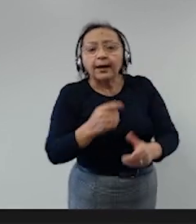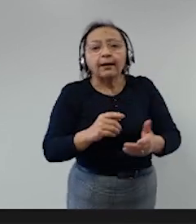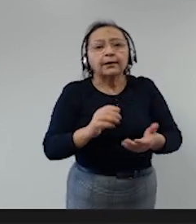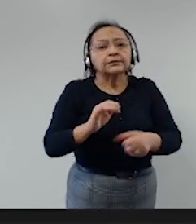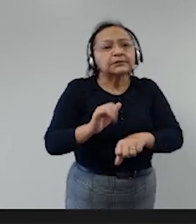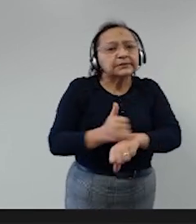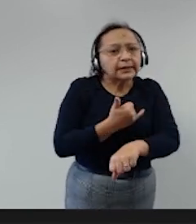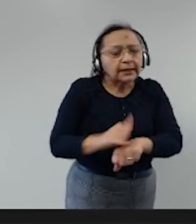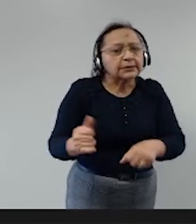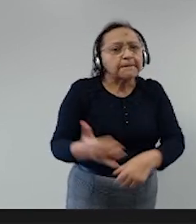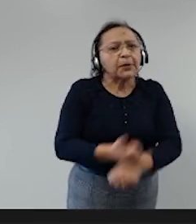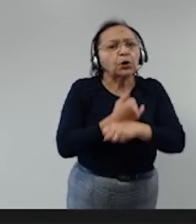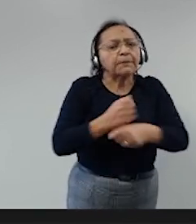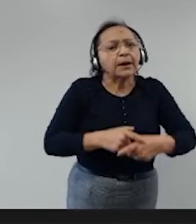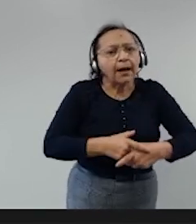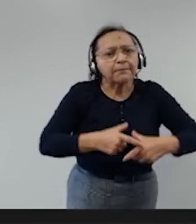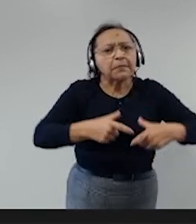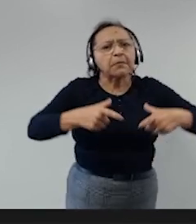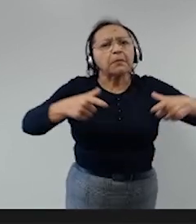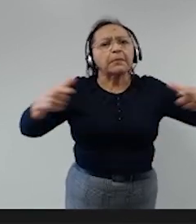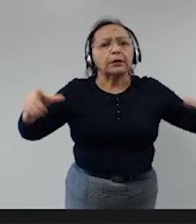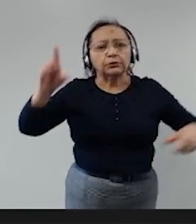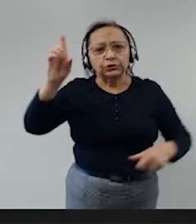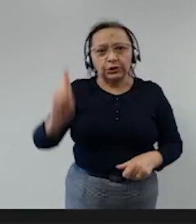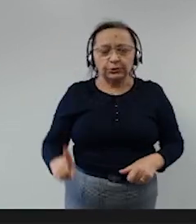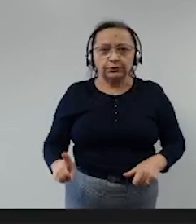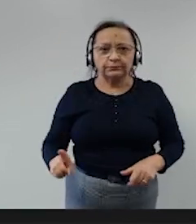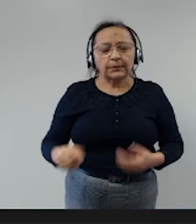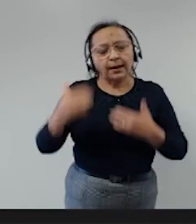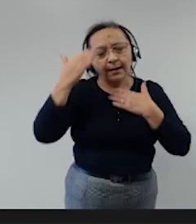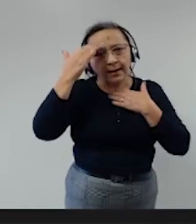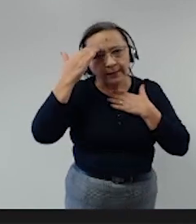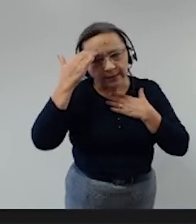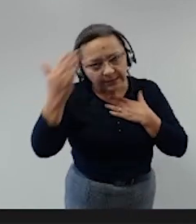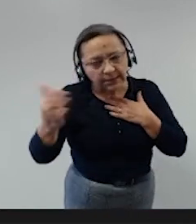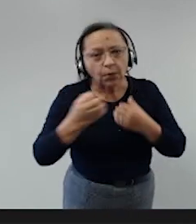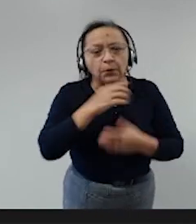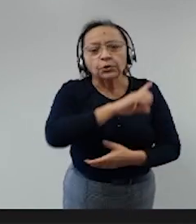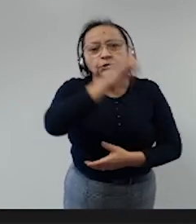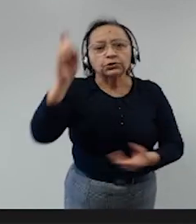direito. Eu só tenho a agradecer e está encerrado o nosso painel. Um bom dia para todos.